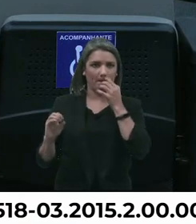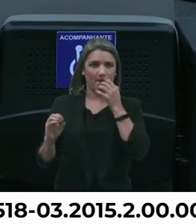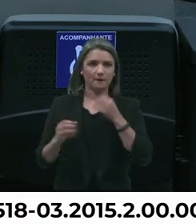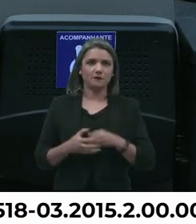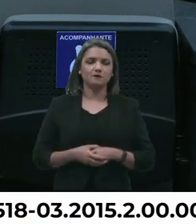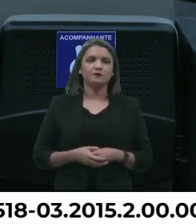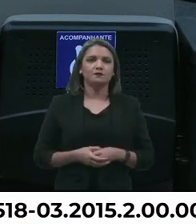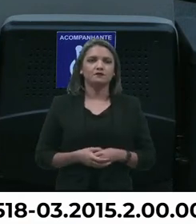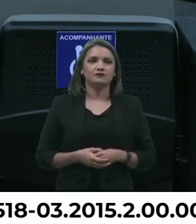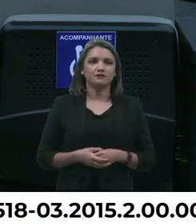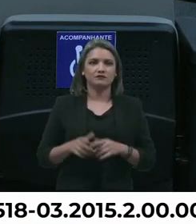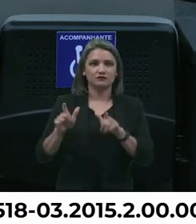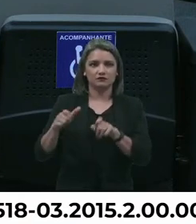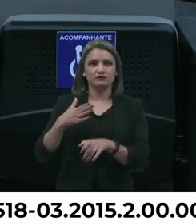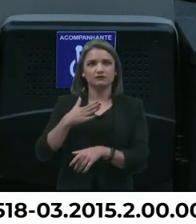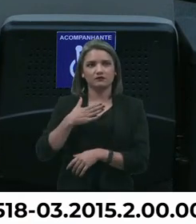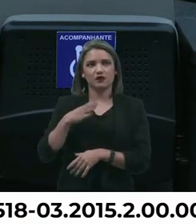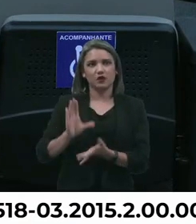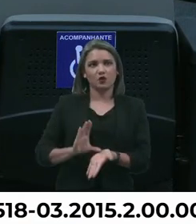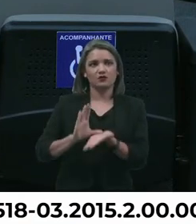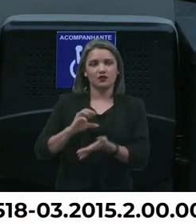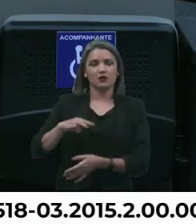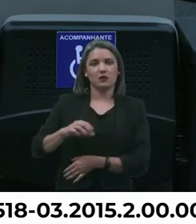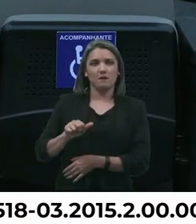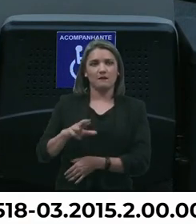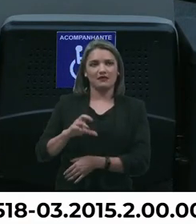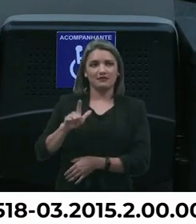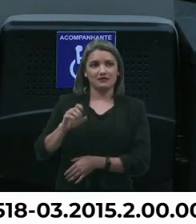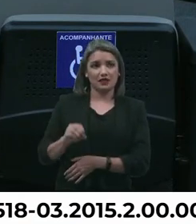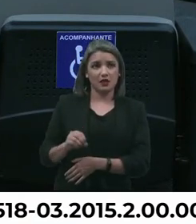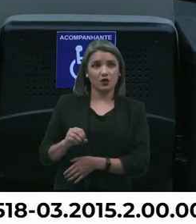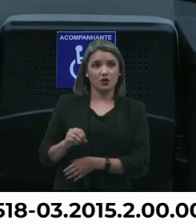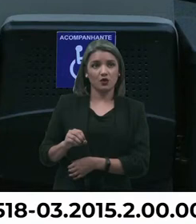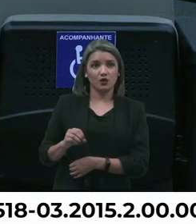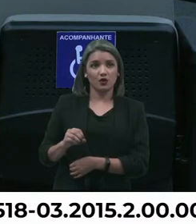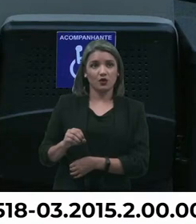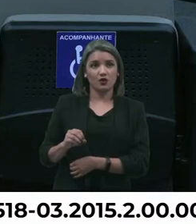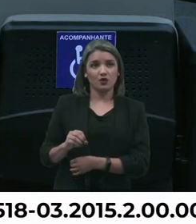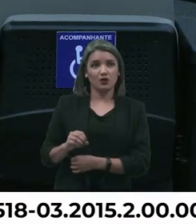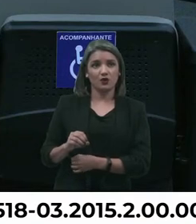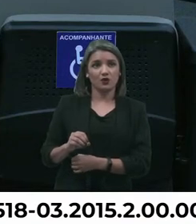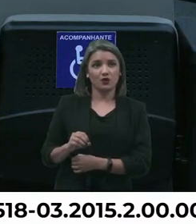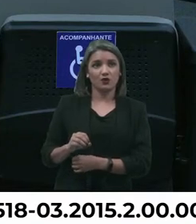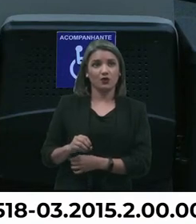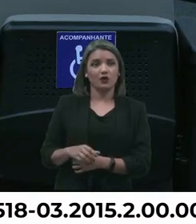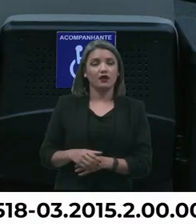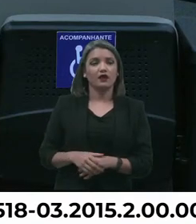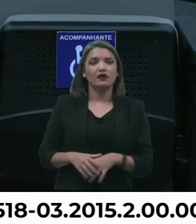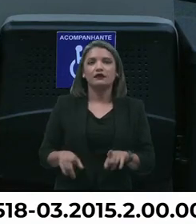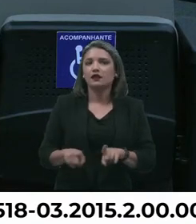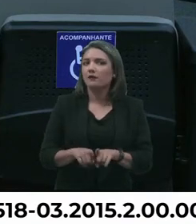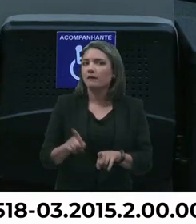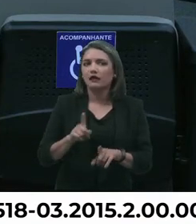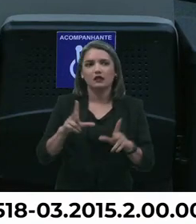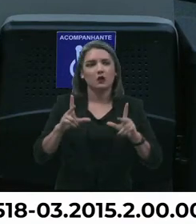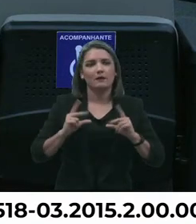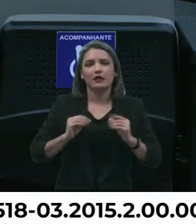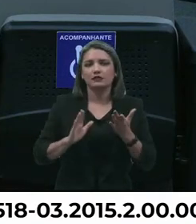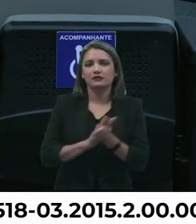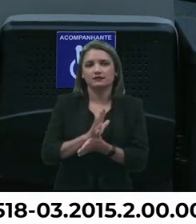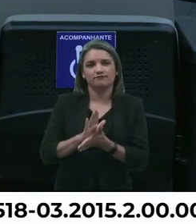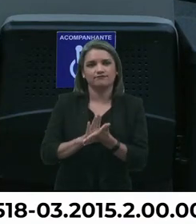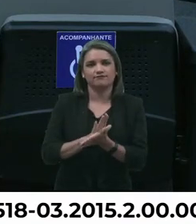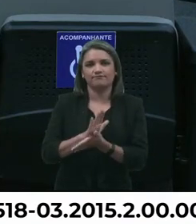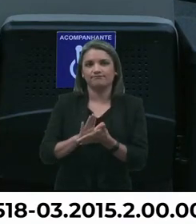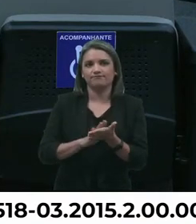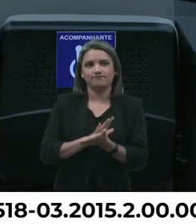terra do nosso ilustre conselheiro Marcelo Terto, e não merece nenhum reproche à decisão de Sua Excelência.